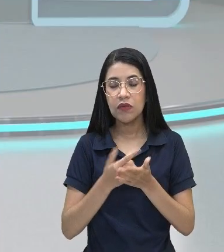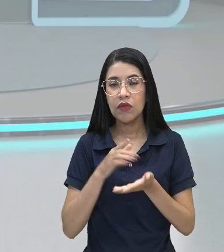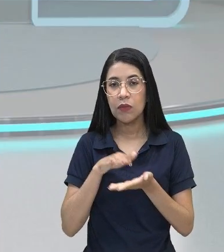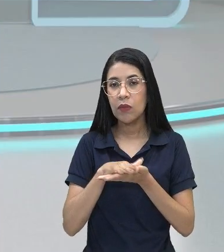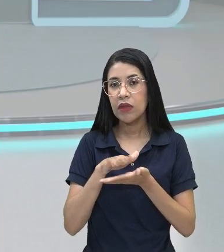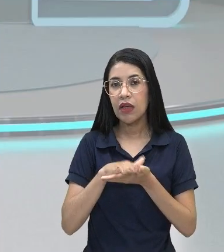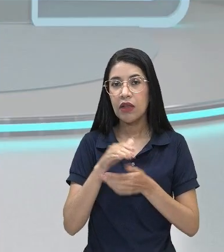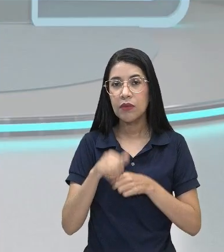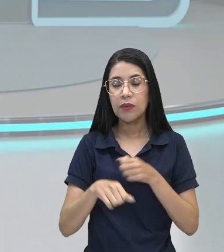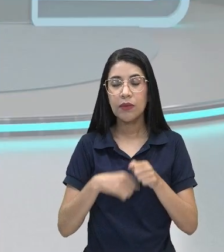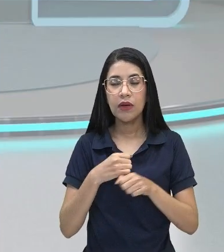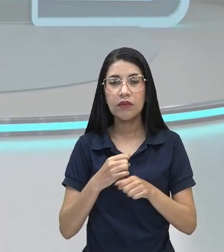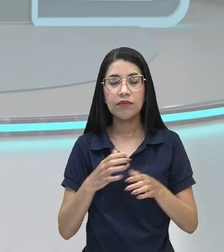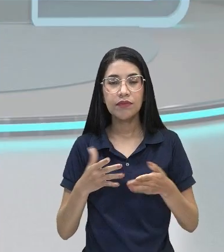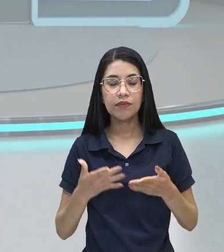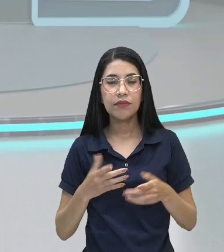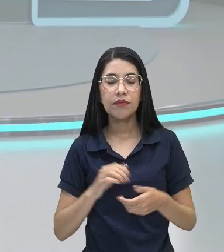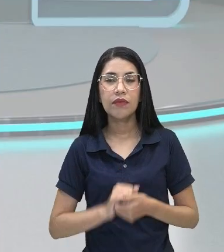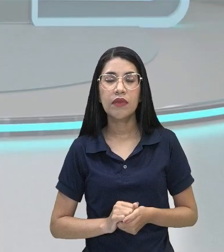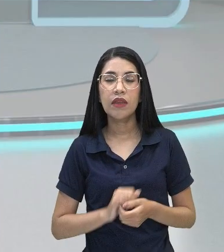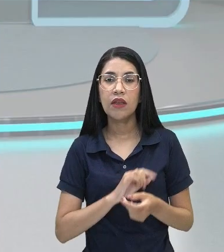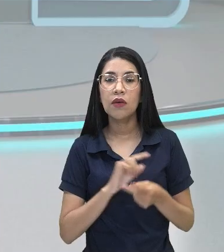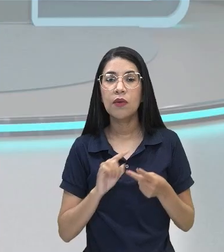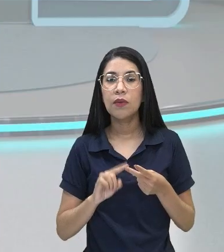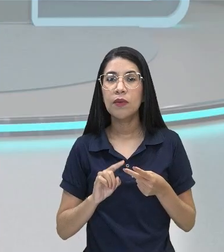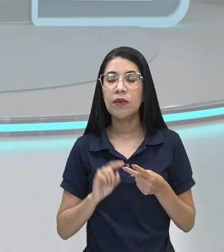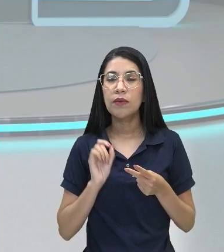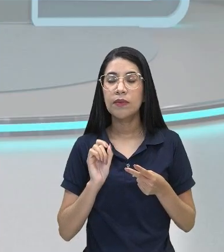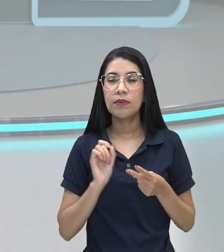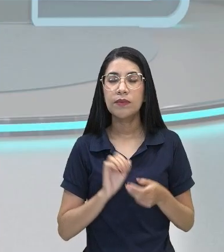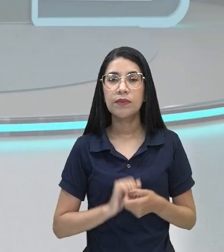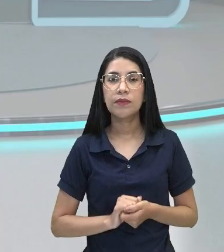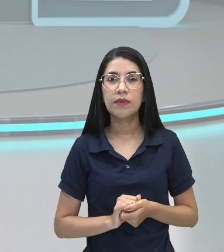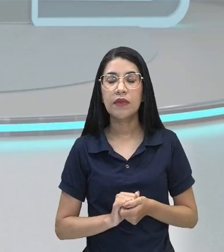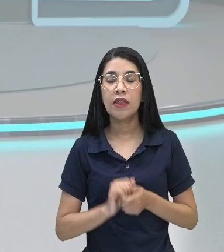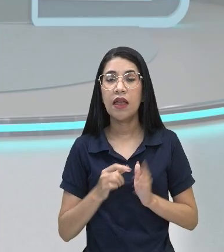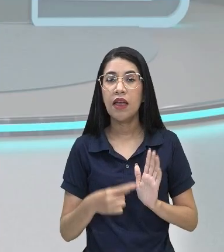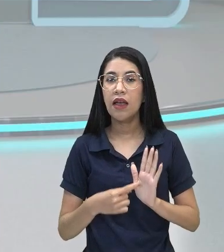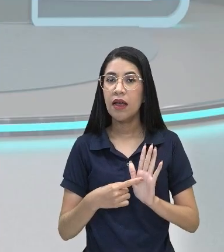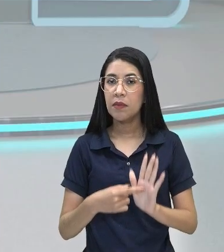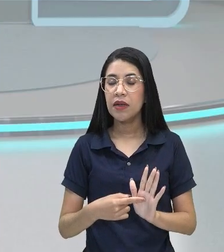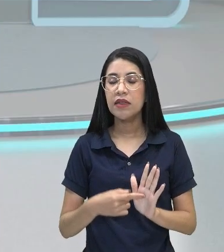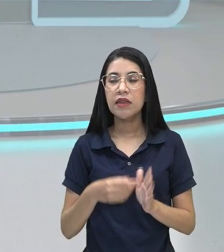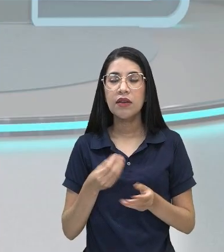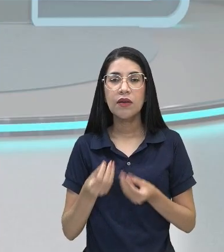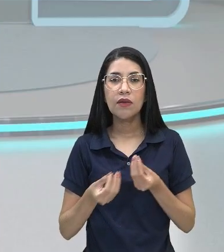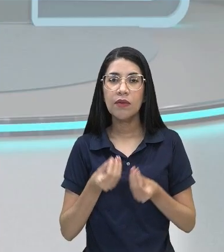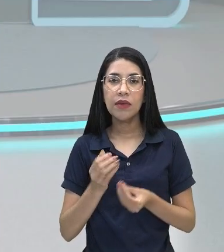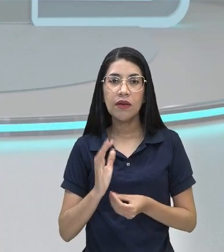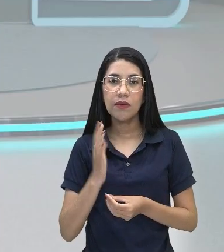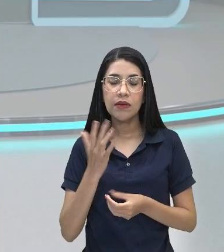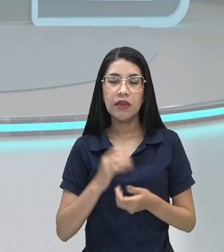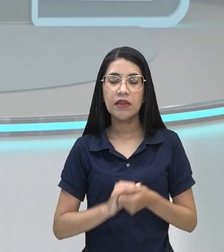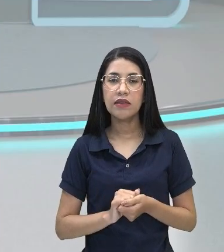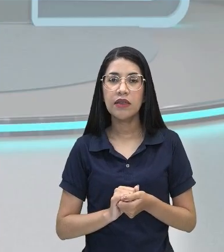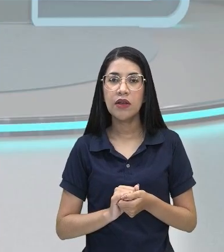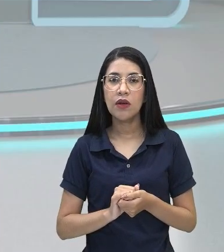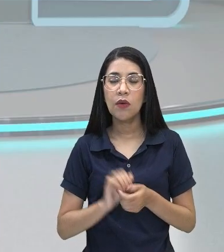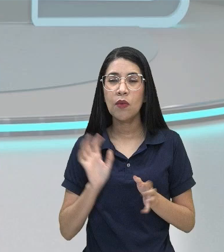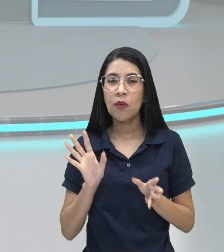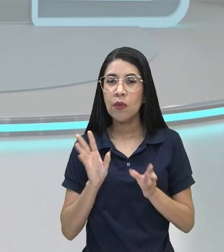publicação. Depois, nós temos como segundo ponto a apresentação, ou seja, a síntese,